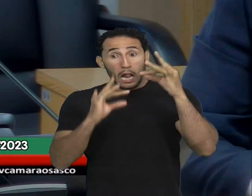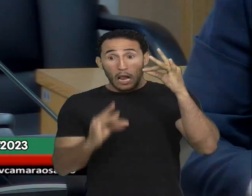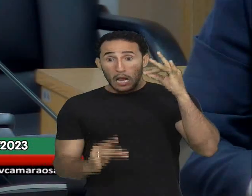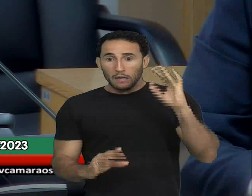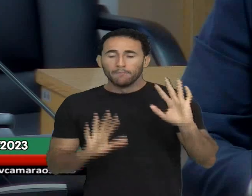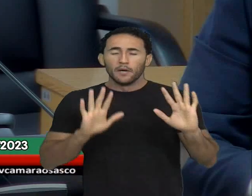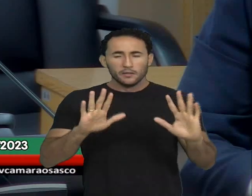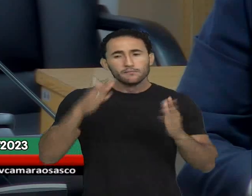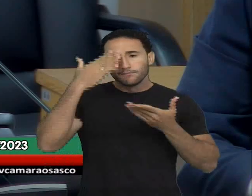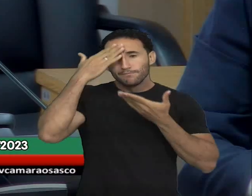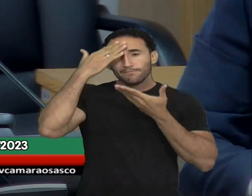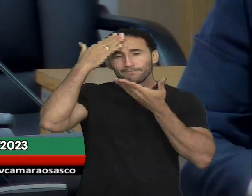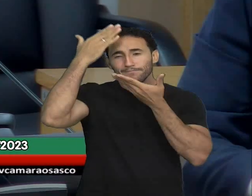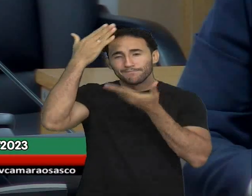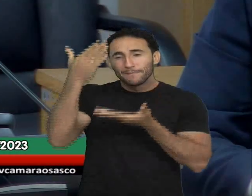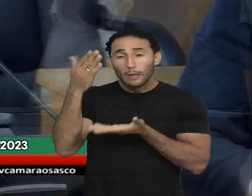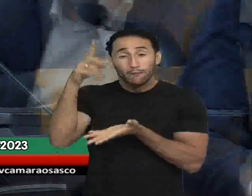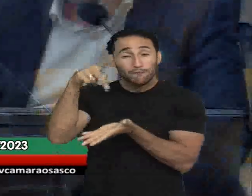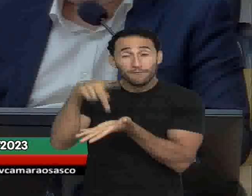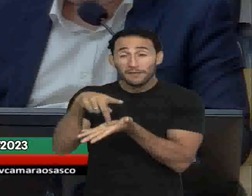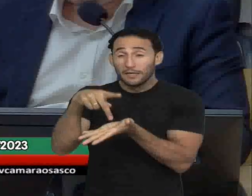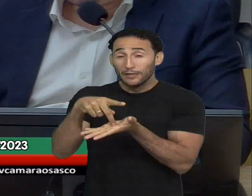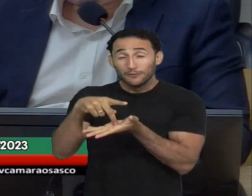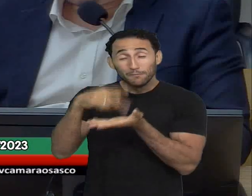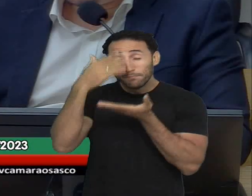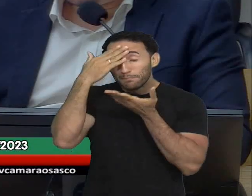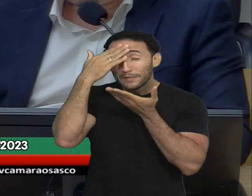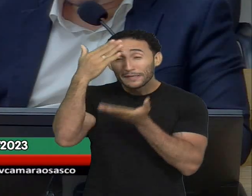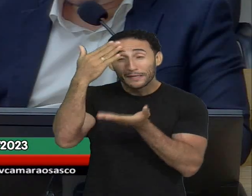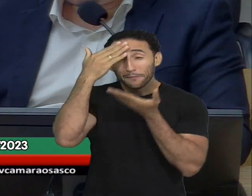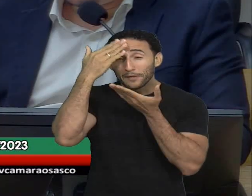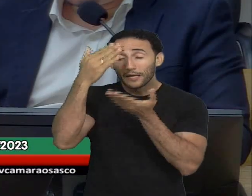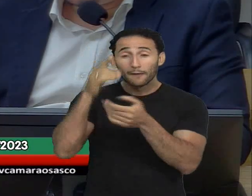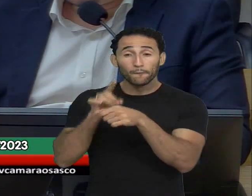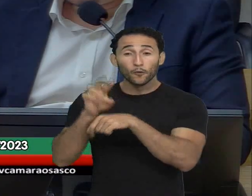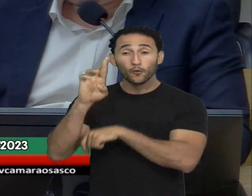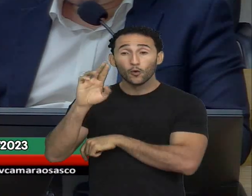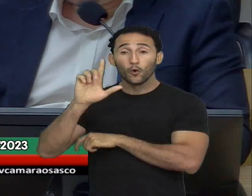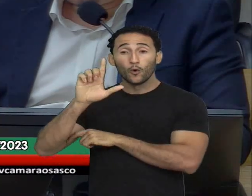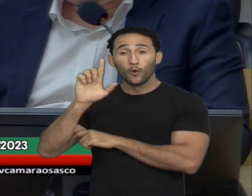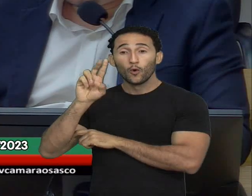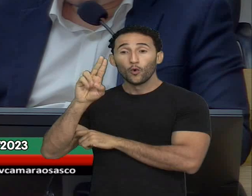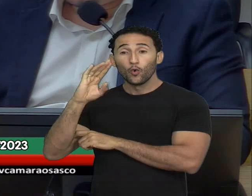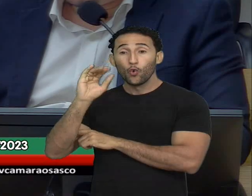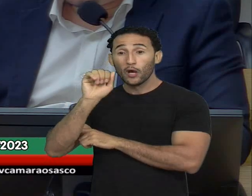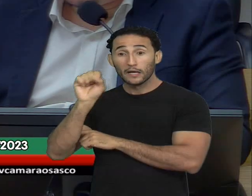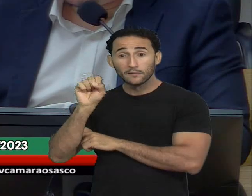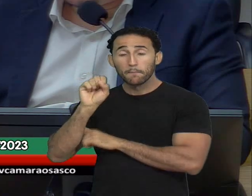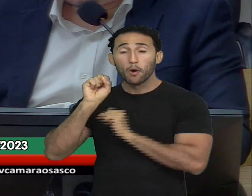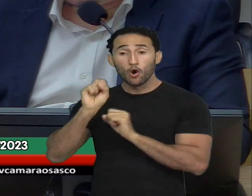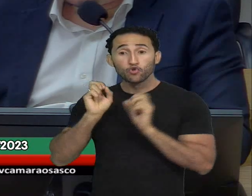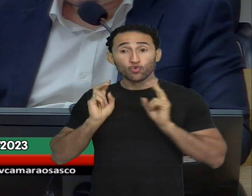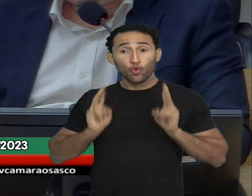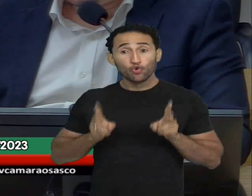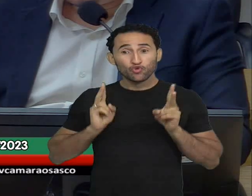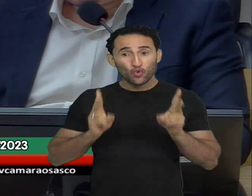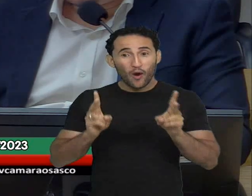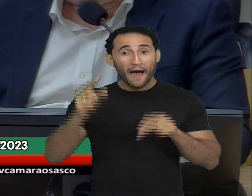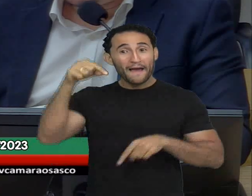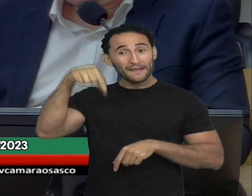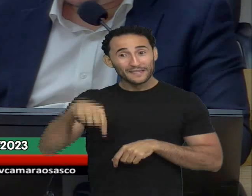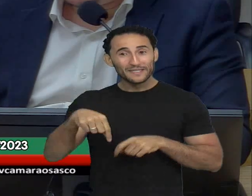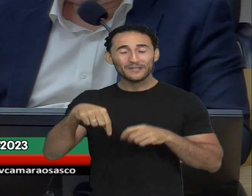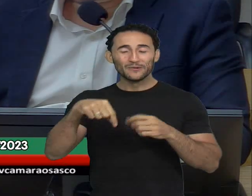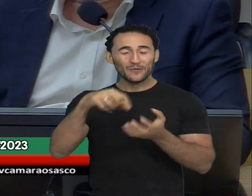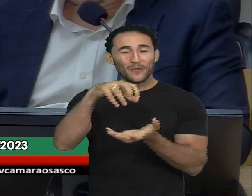agradecer você de verdade, viu? Muito obrigada, doutor Lucas, que você possa permanecer muito tempo aqui no nosso